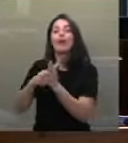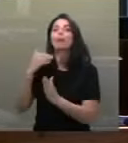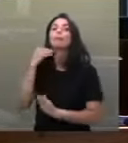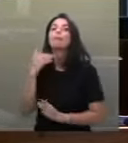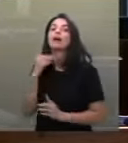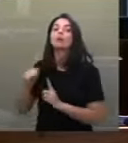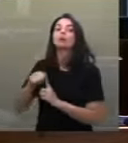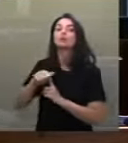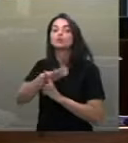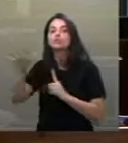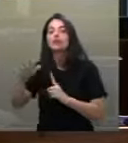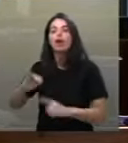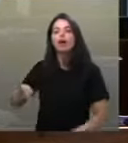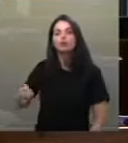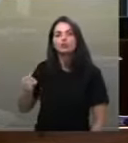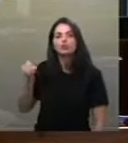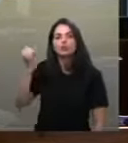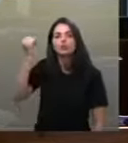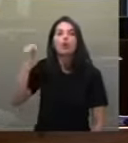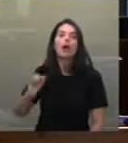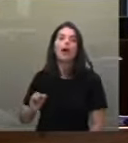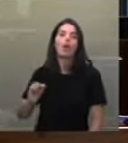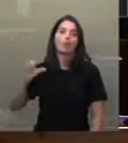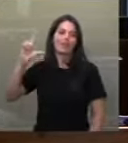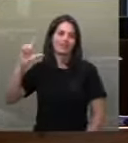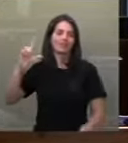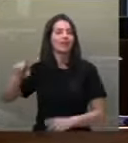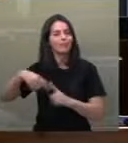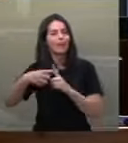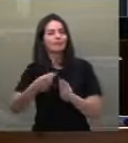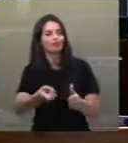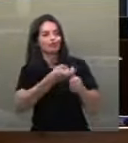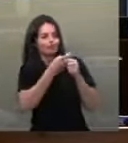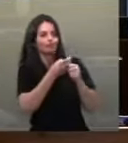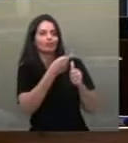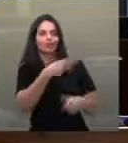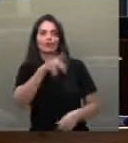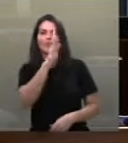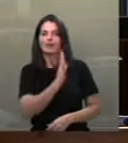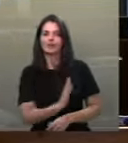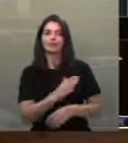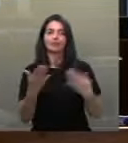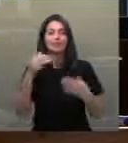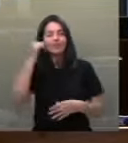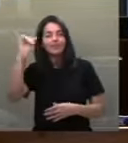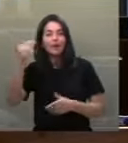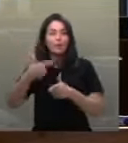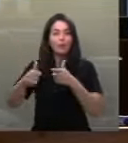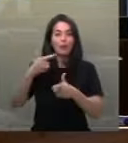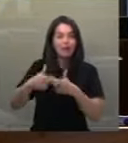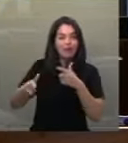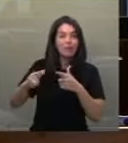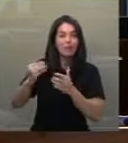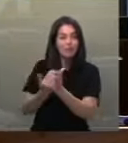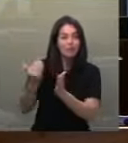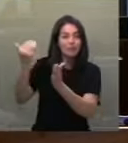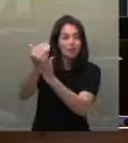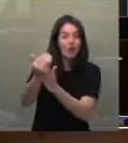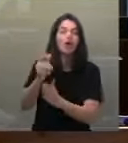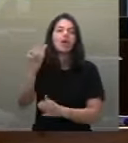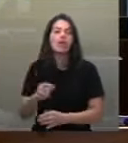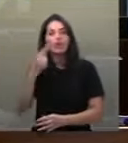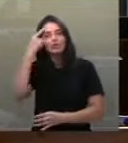que aumentaria a dívida interna. Para evitar todos os males descritos, o autor propõe a substituição